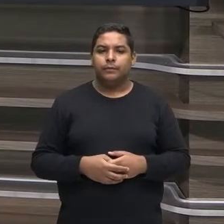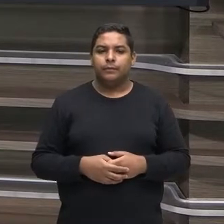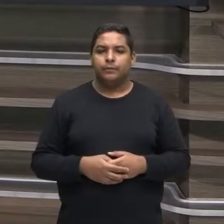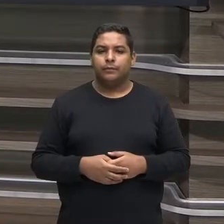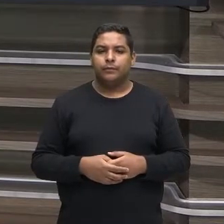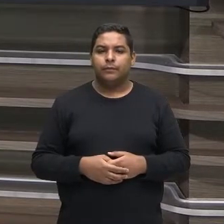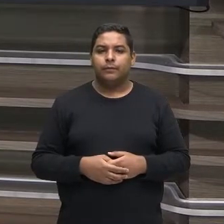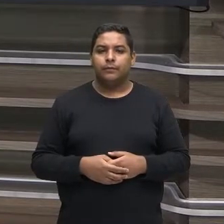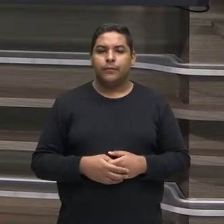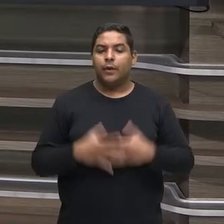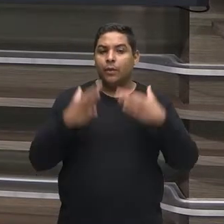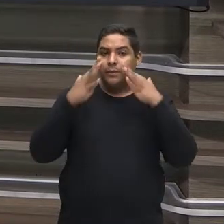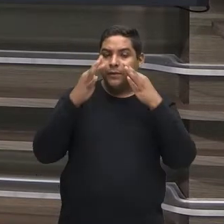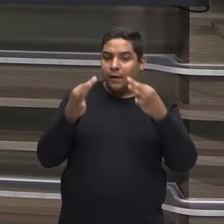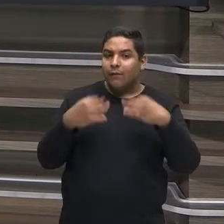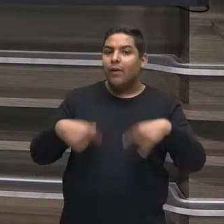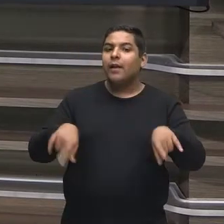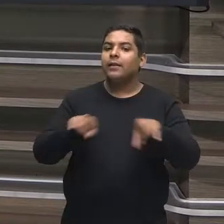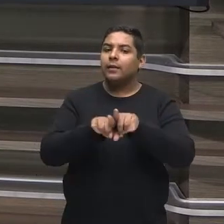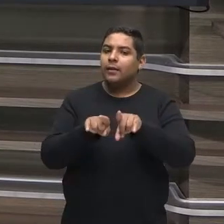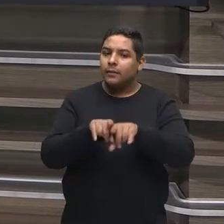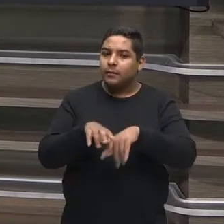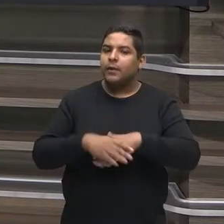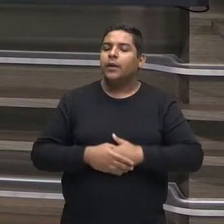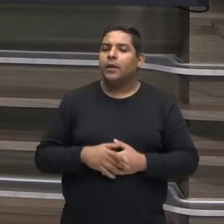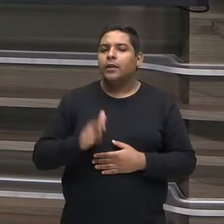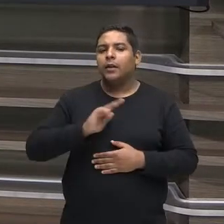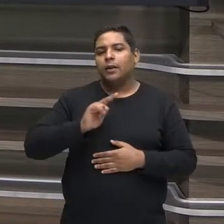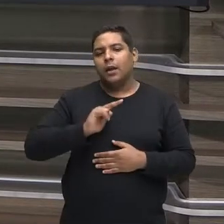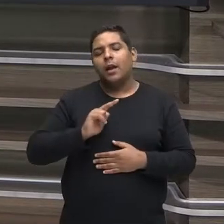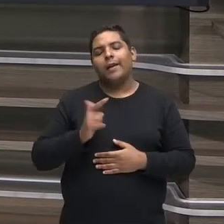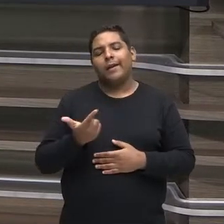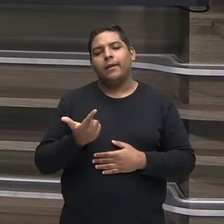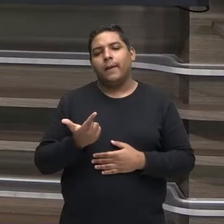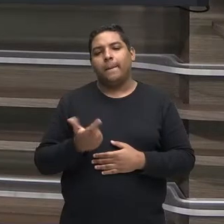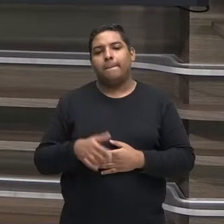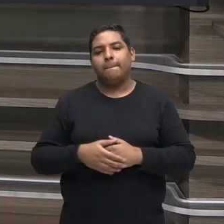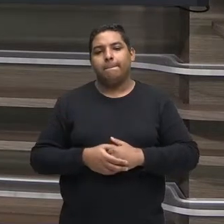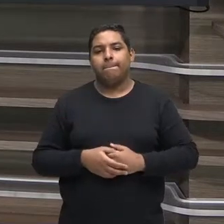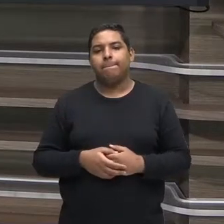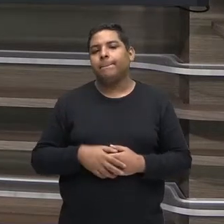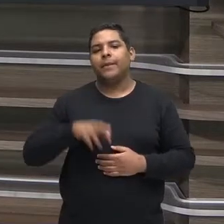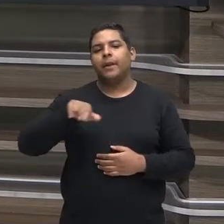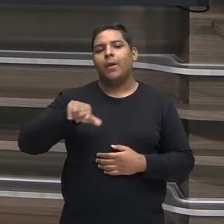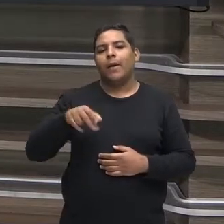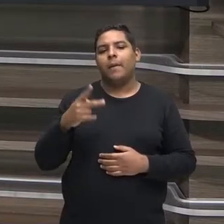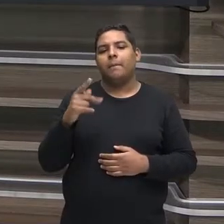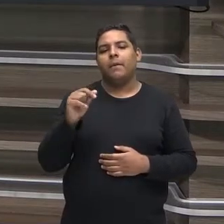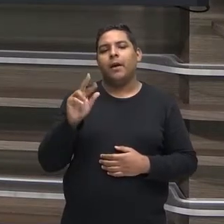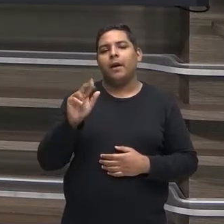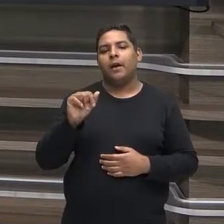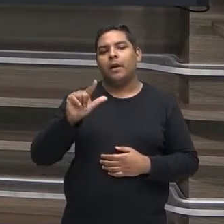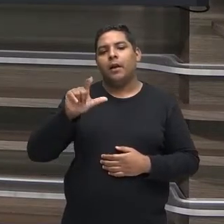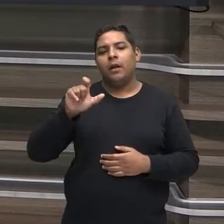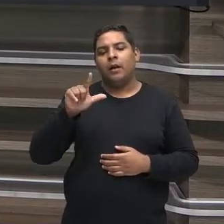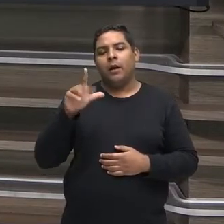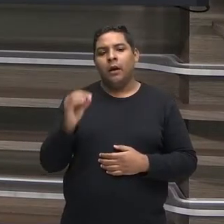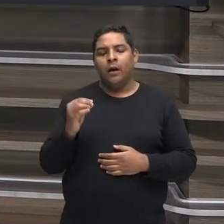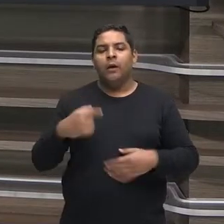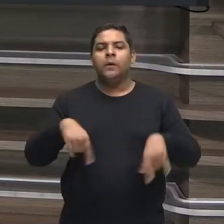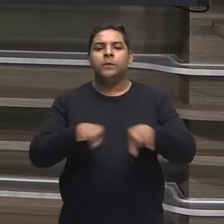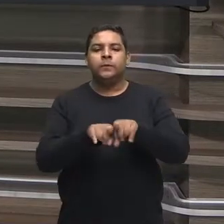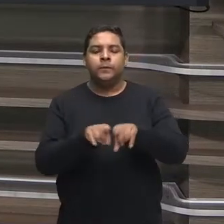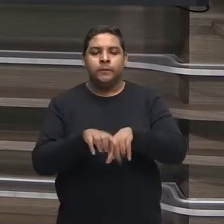vou observar onde existe a formação. Automaticamente serão os lados não paralelos, né? Porque os lados paralelos